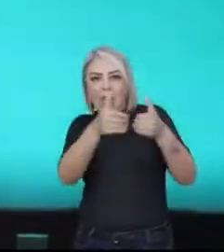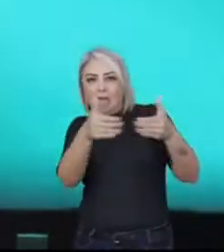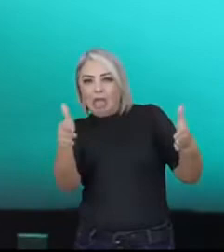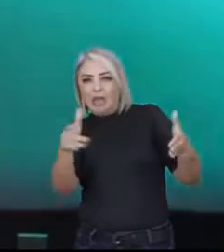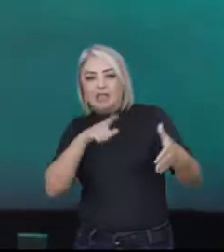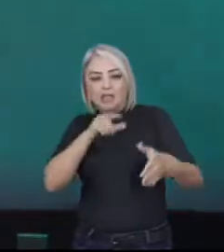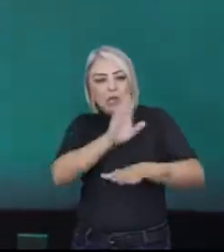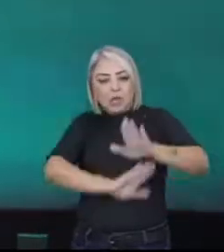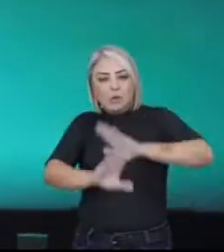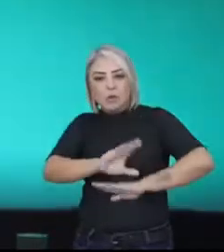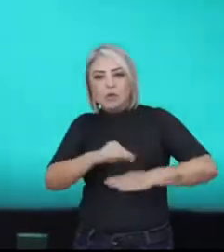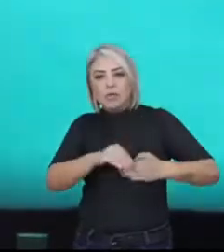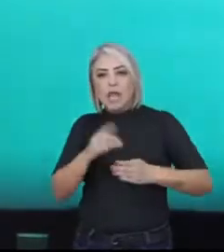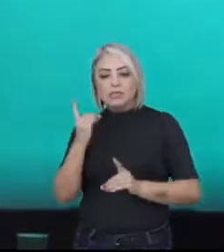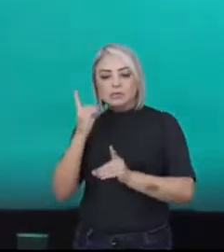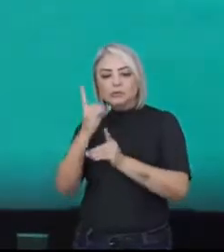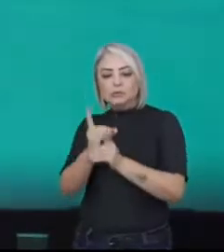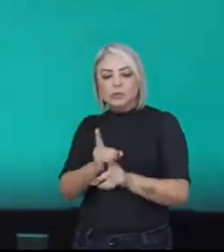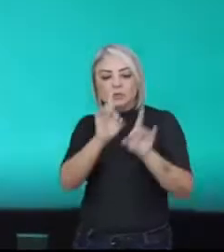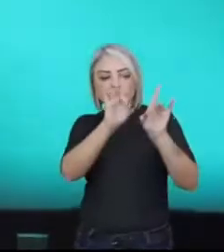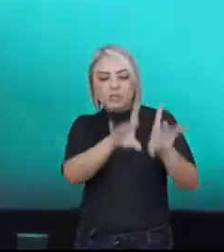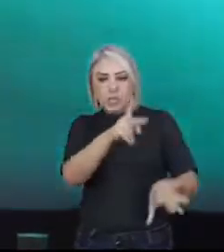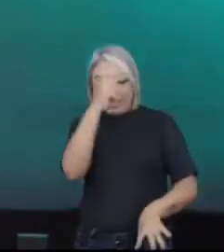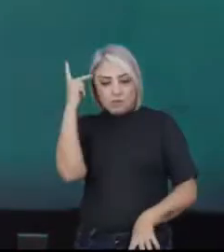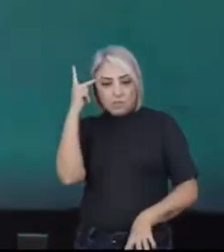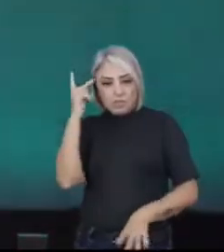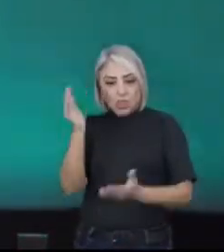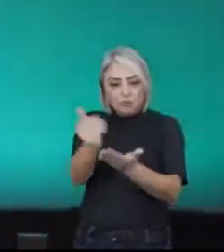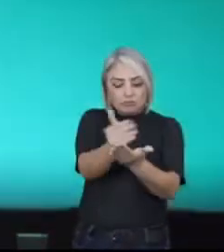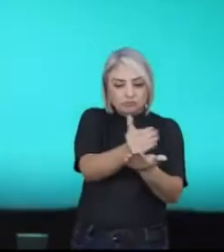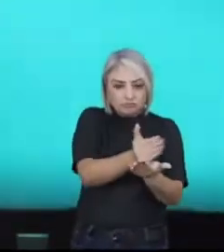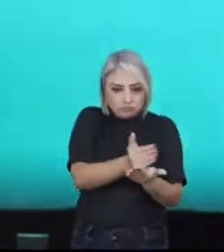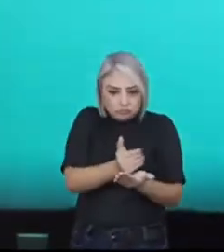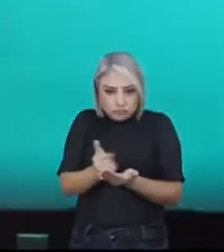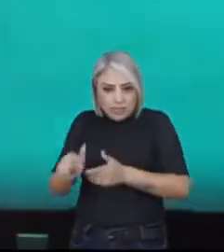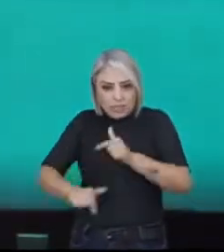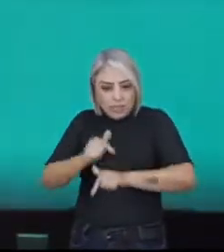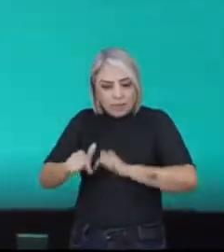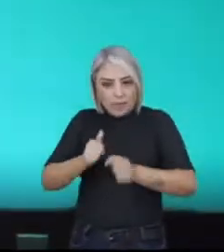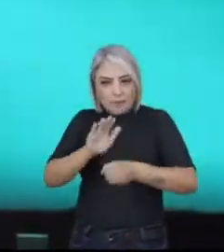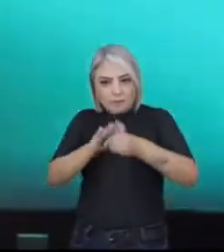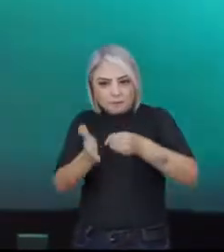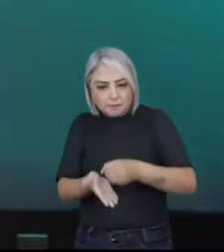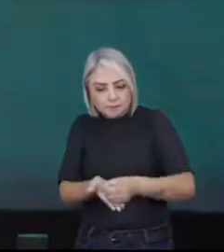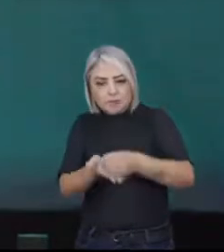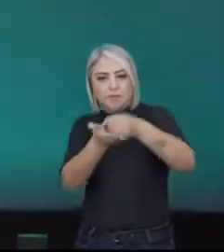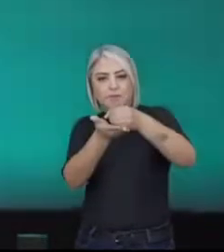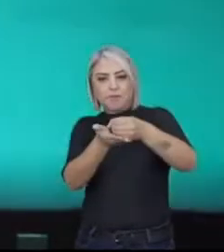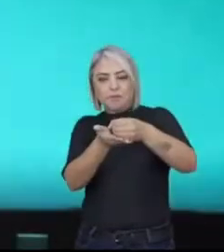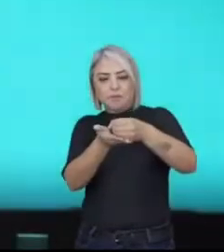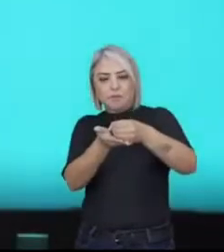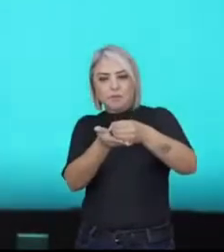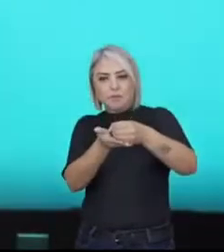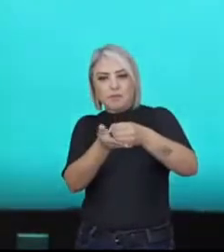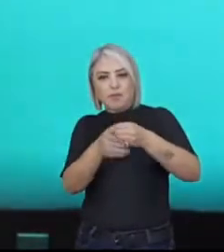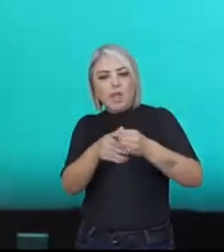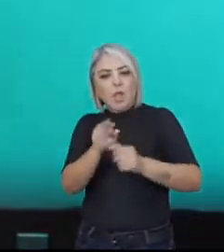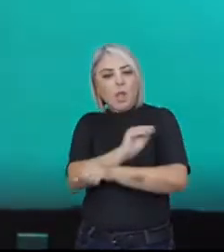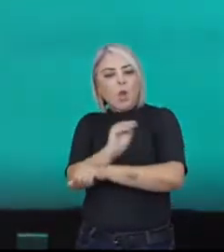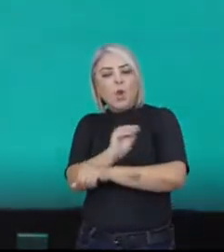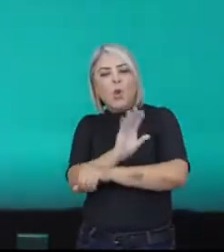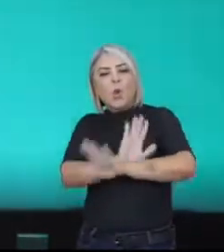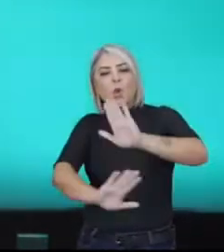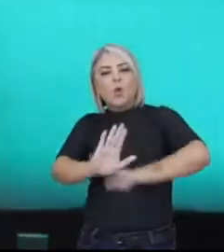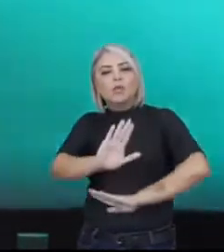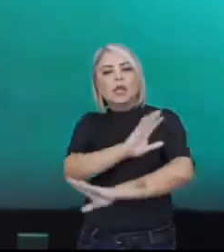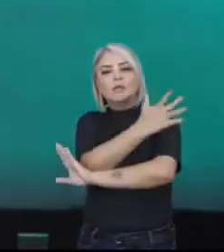do lixo das pessoas que vivem de coleta de materiais recicláveis. Cuidar do meio ambiente é, antes de tudo, cuidar